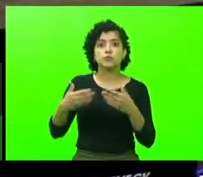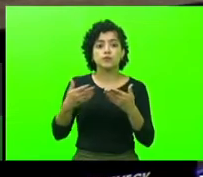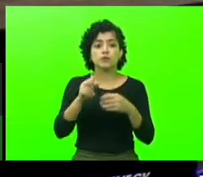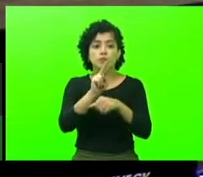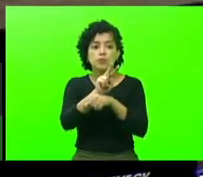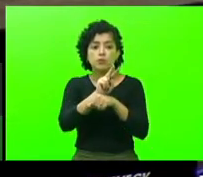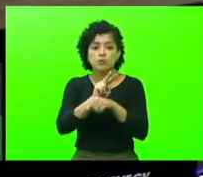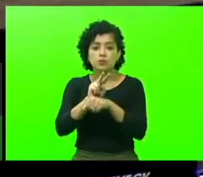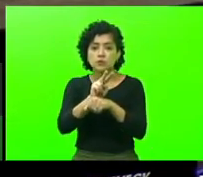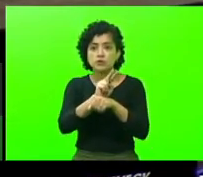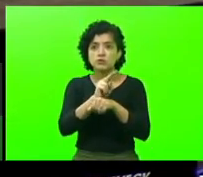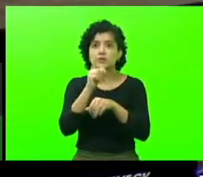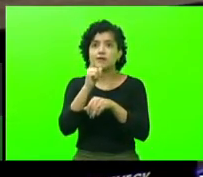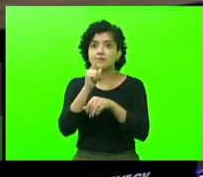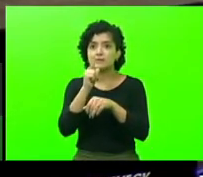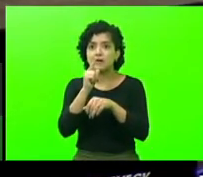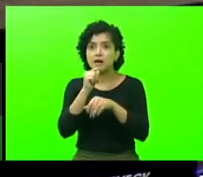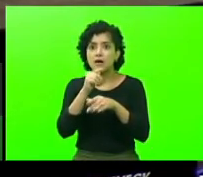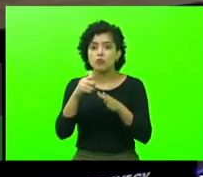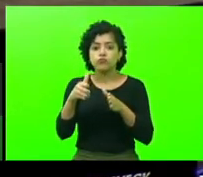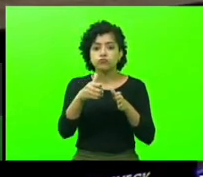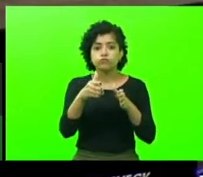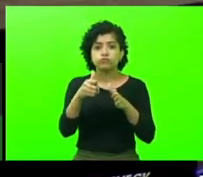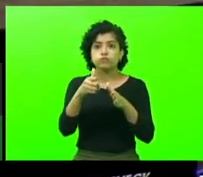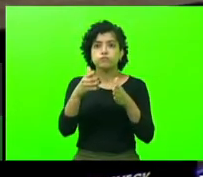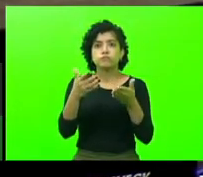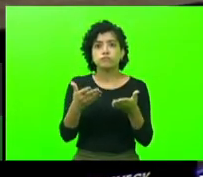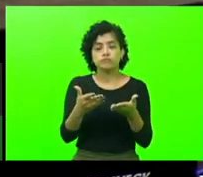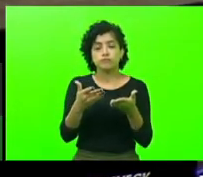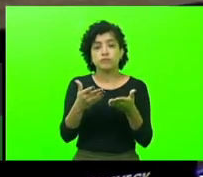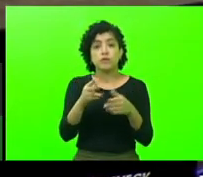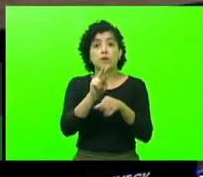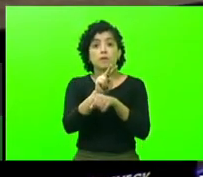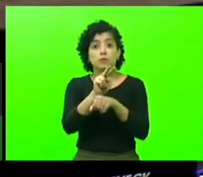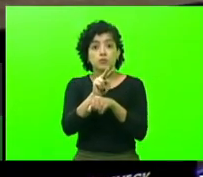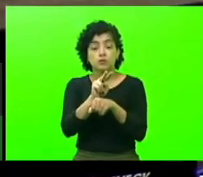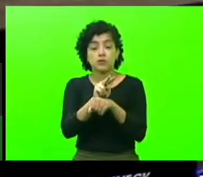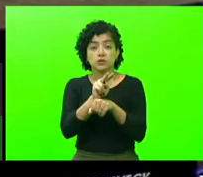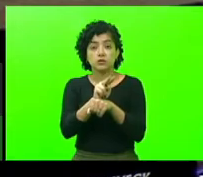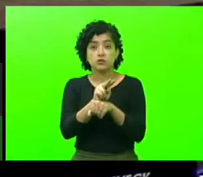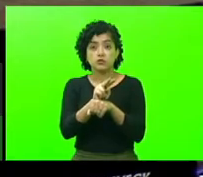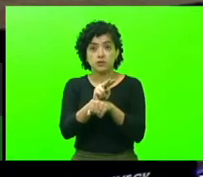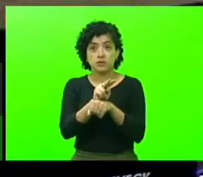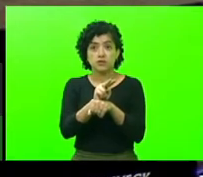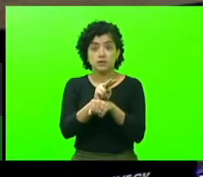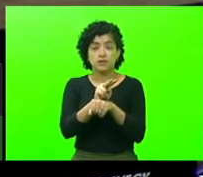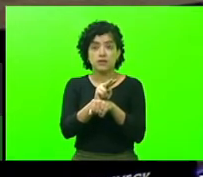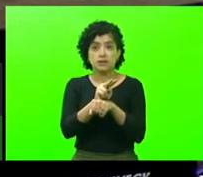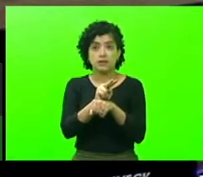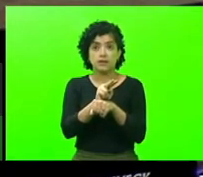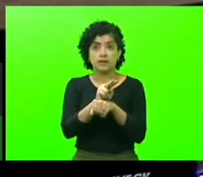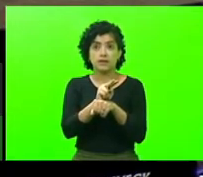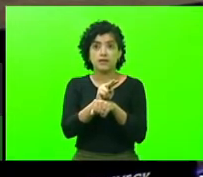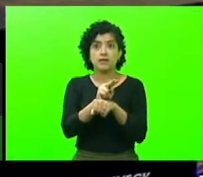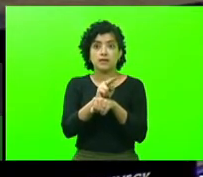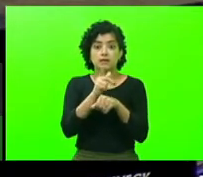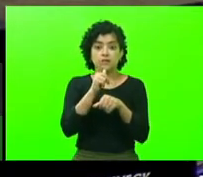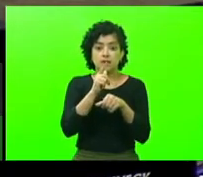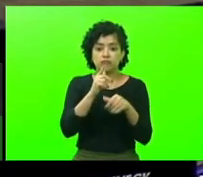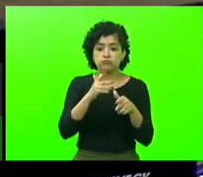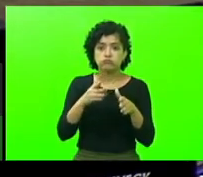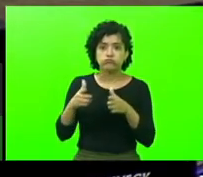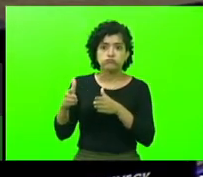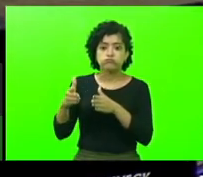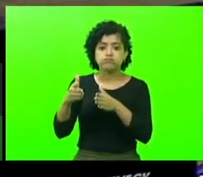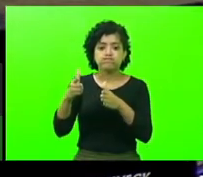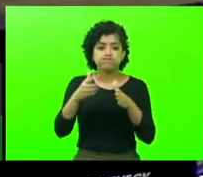as nascentes, no sentido de proteger, obviamente, as margens